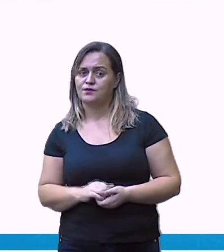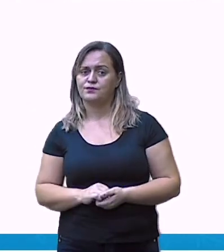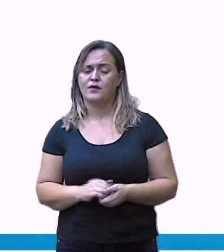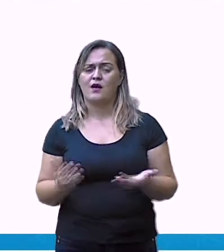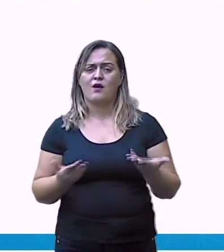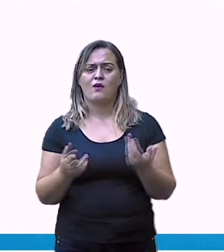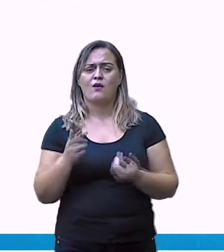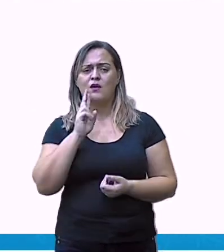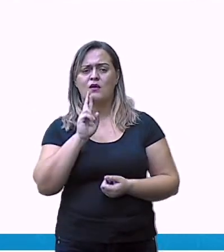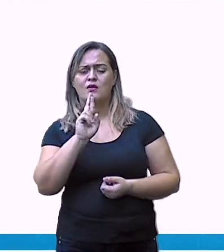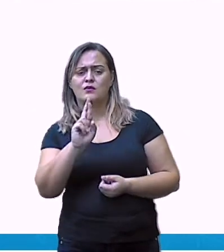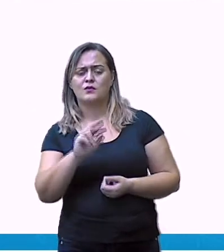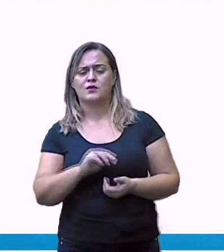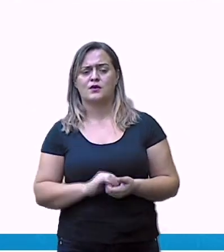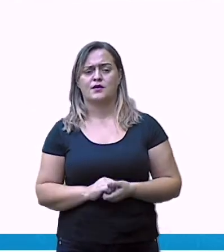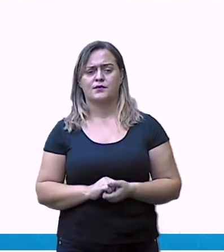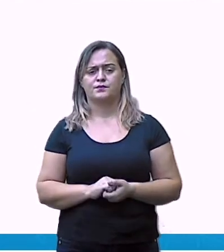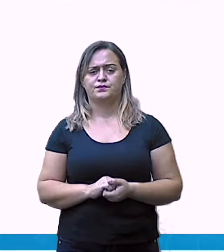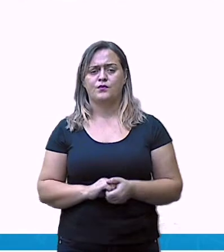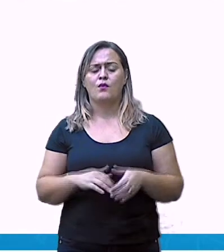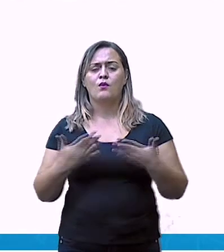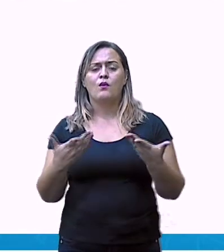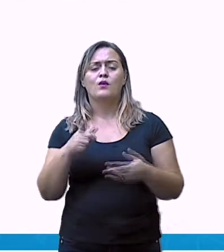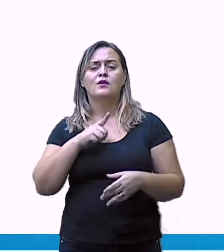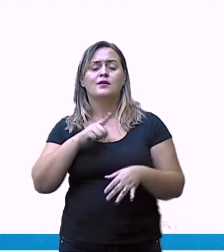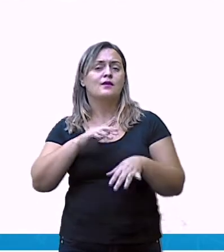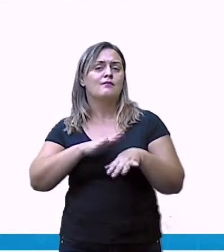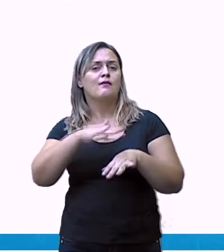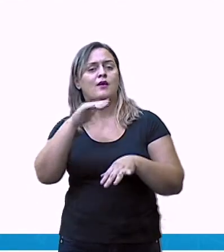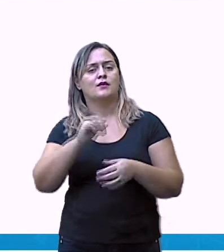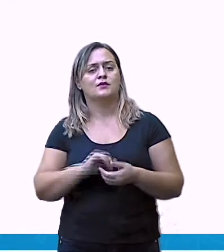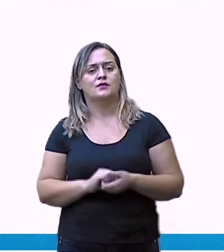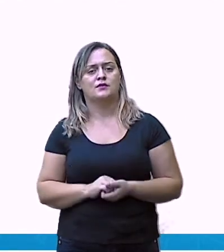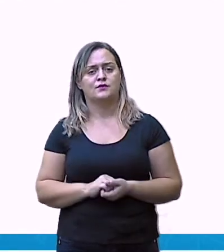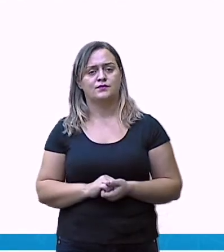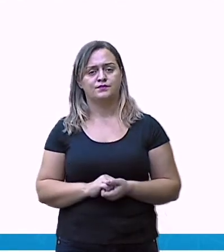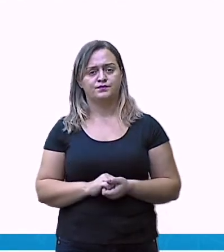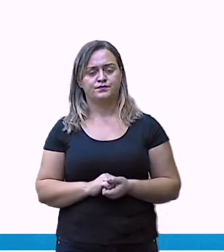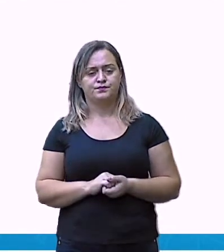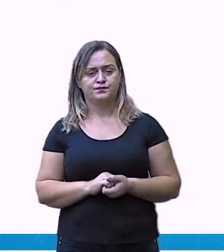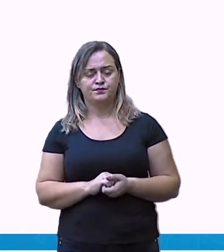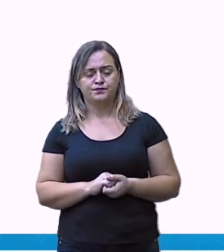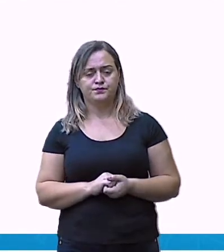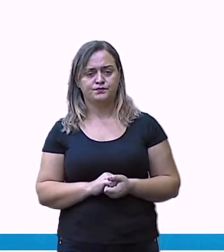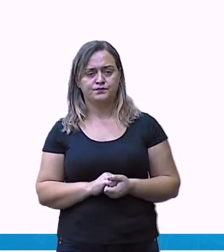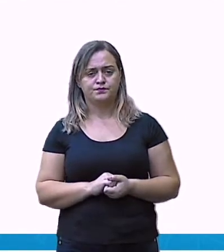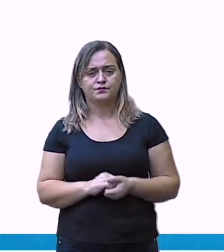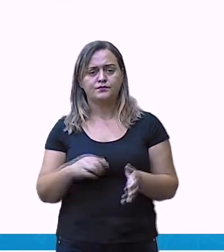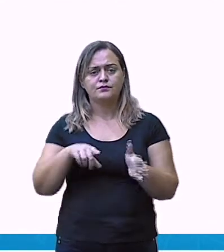Então, quem é que tem mais aqui? Olha, segundo o gráfico, a porcentagem de crianças que se